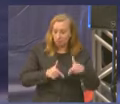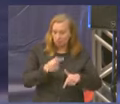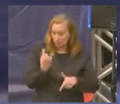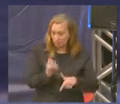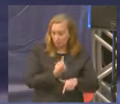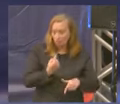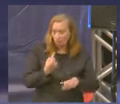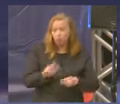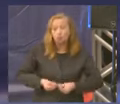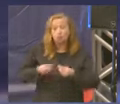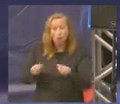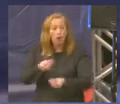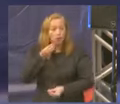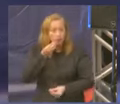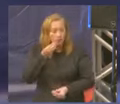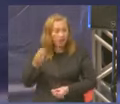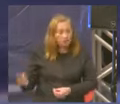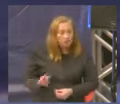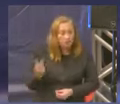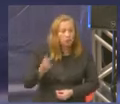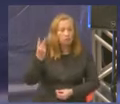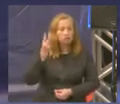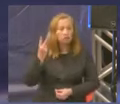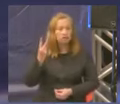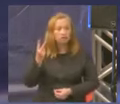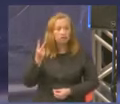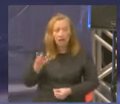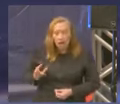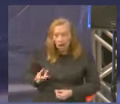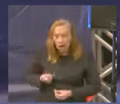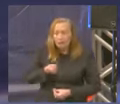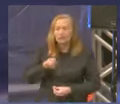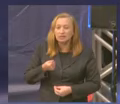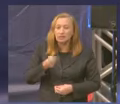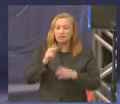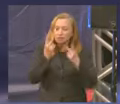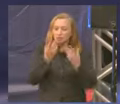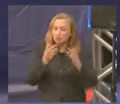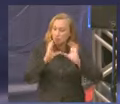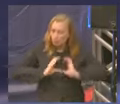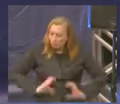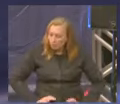a oportunidade de valorizar habilidades